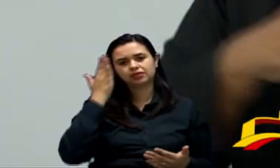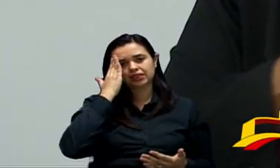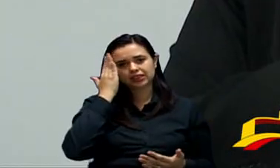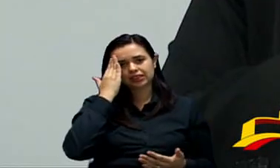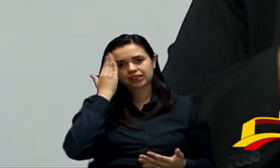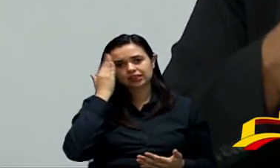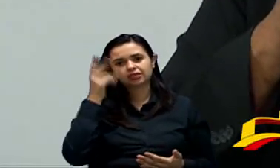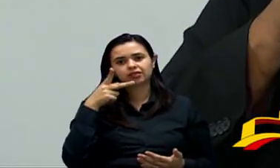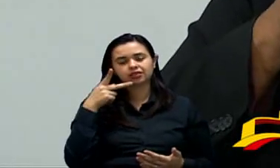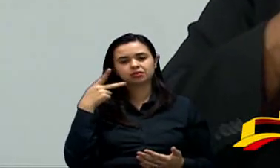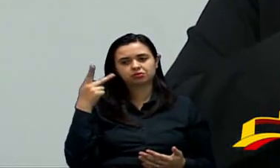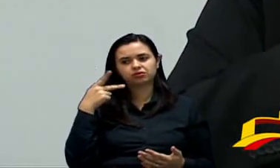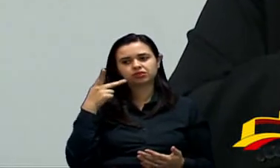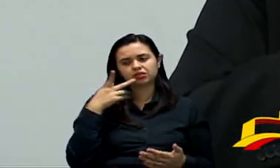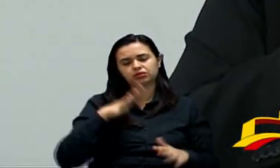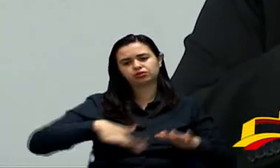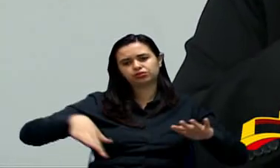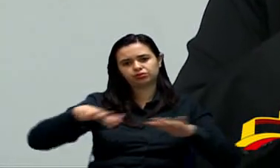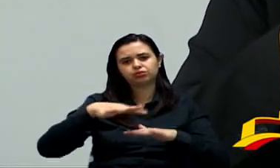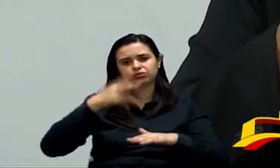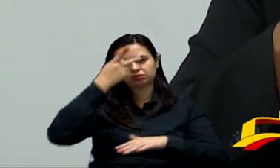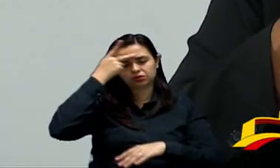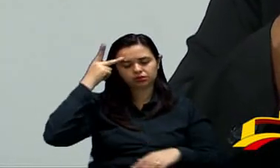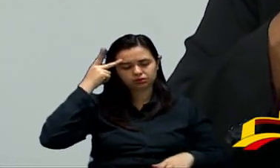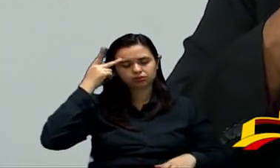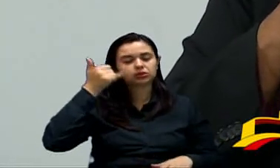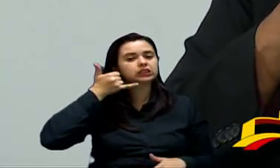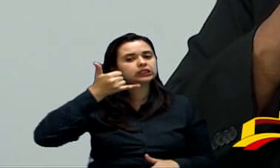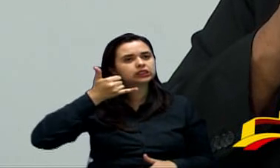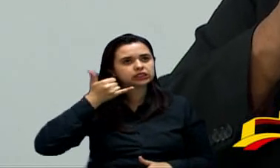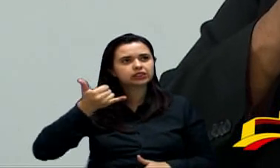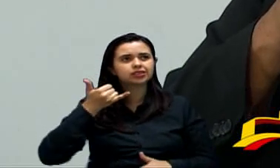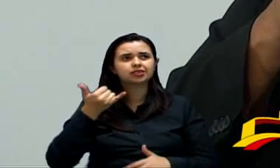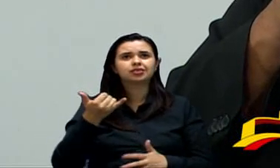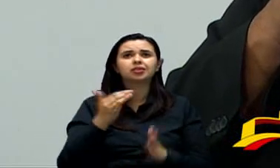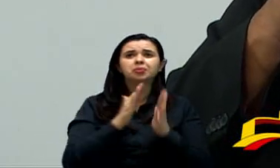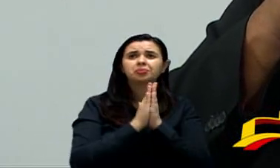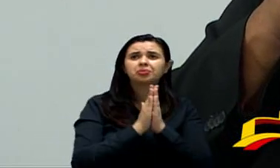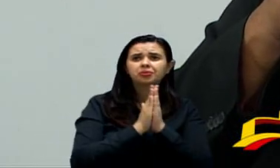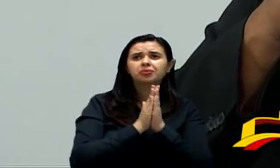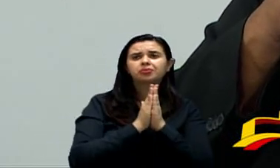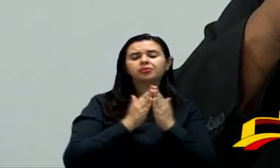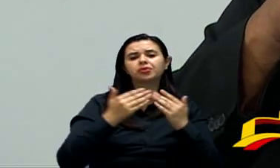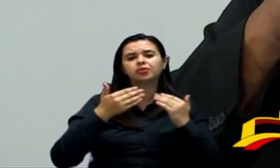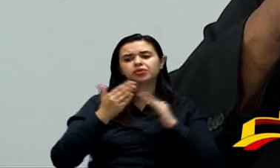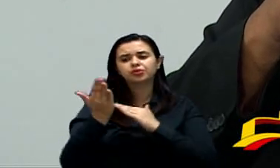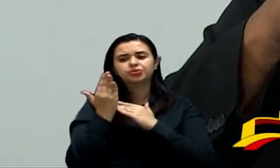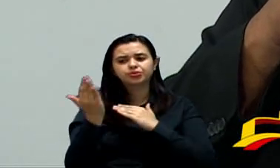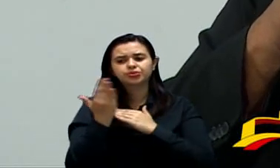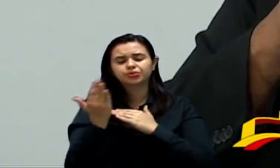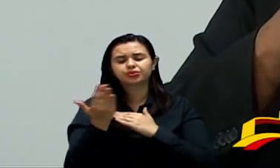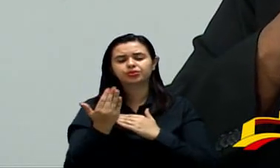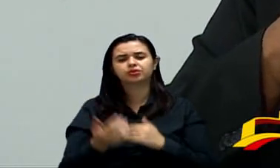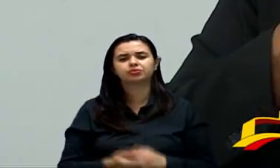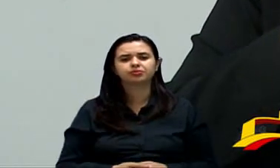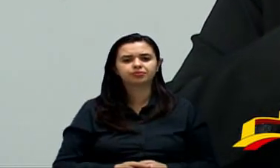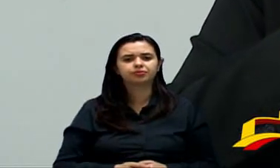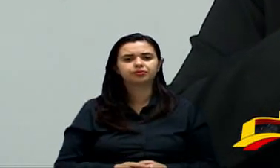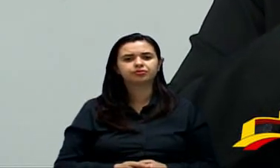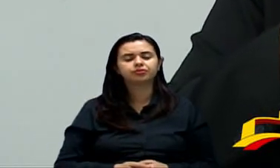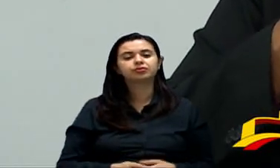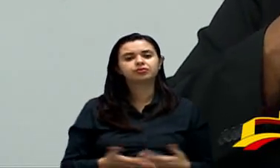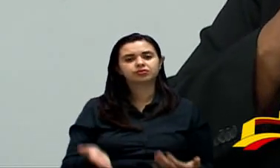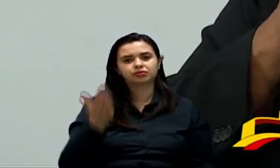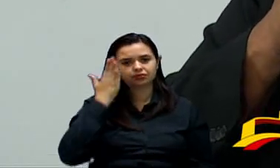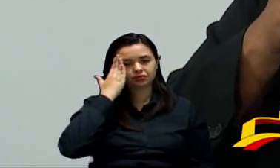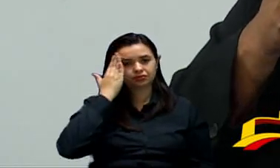tal. Fora isso, Vitão, tem outras coisas também. Tem pessoas que recebem um salário mínimo, Vitão, um salário mínimo, e tem despesa com